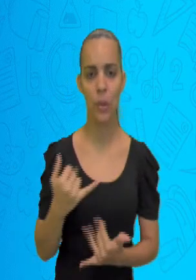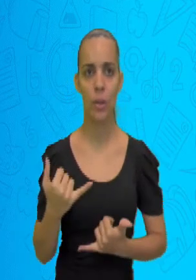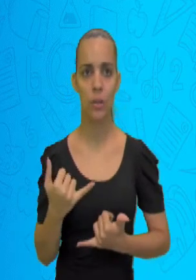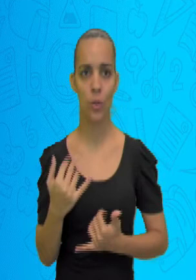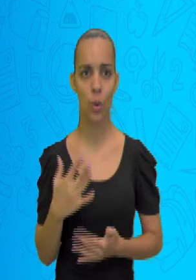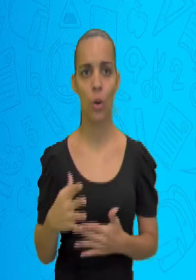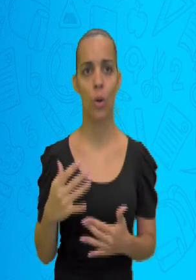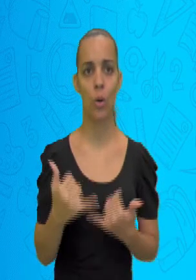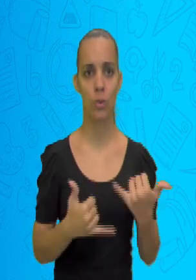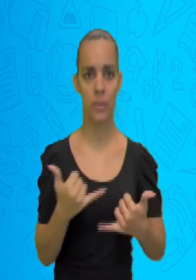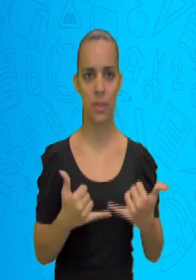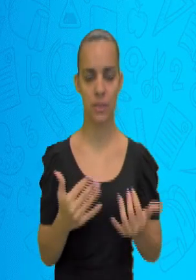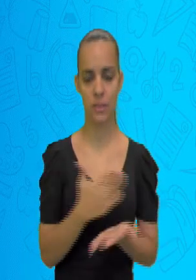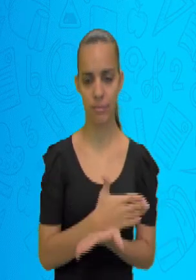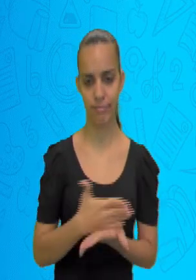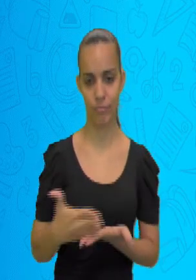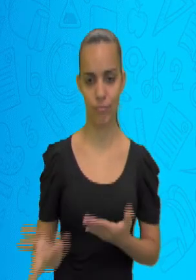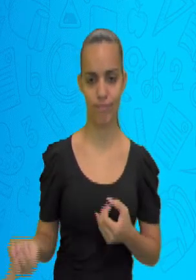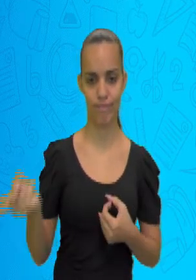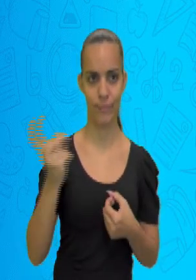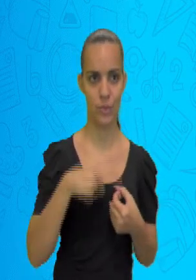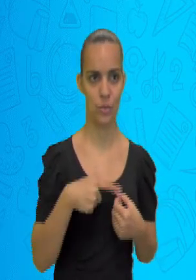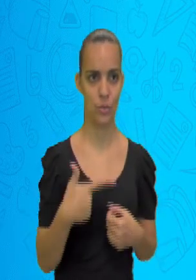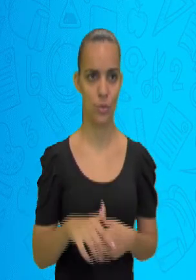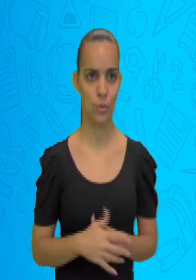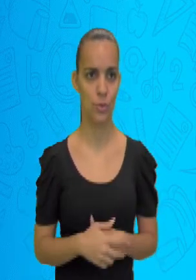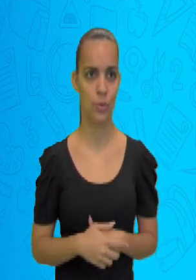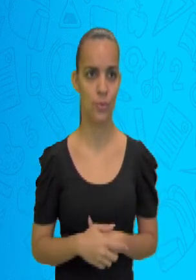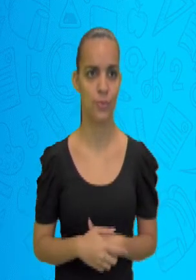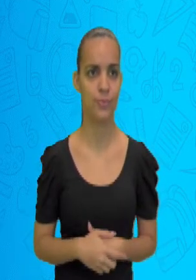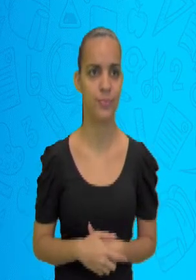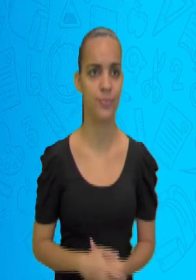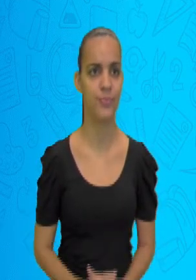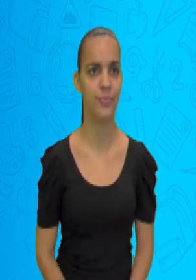recomeça. É um texto de Ana Augusta Rodrigues.